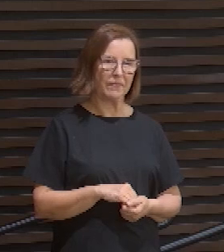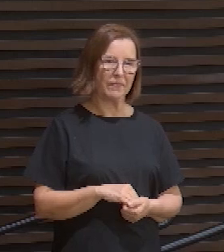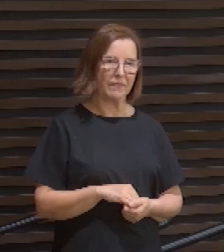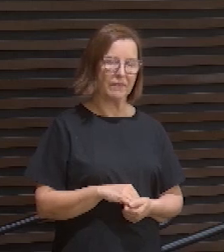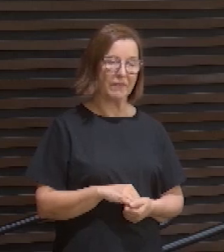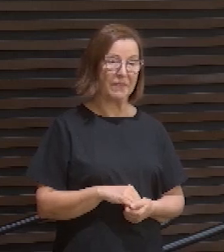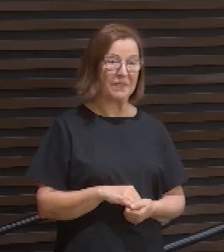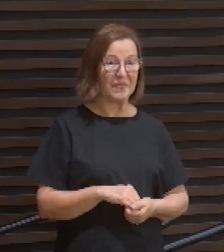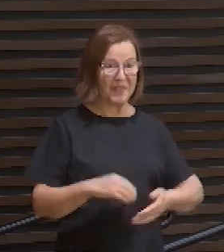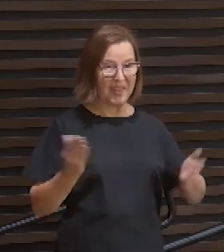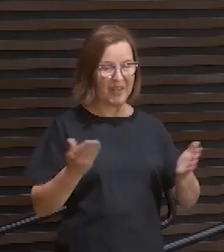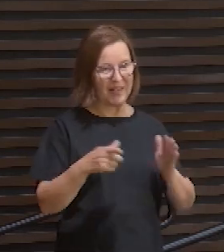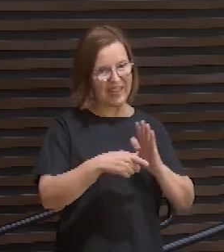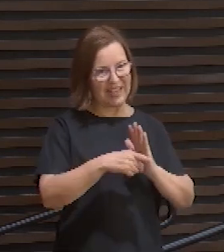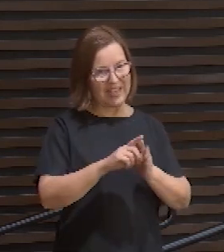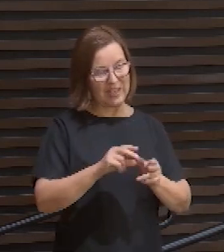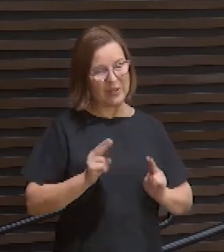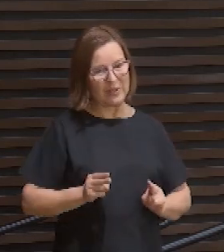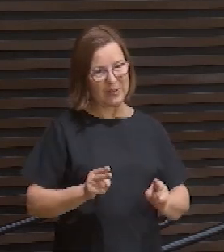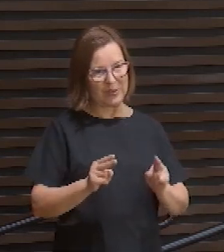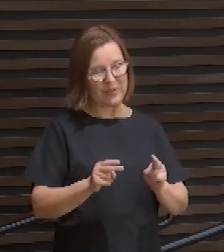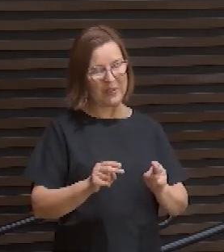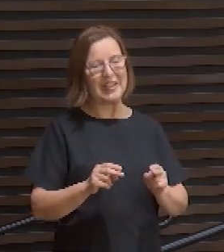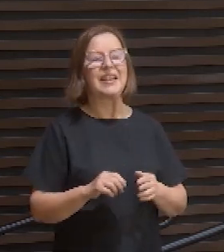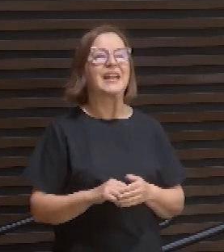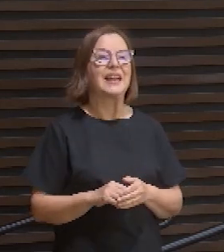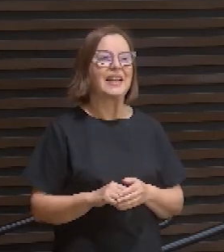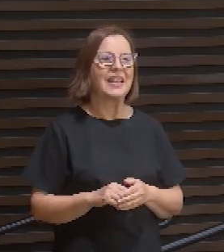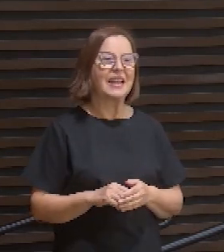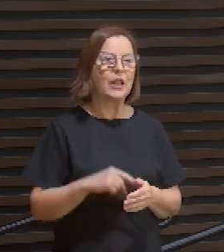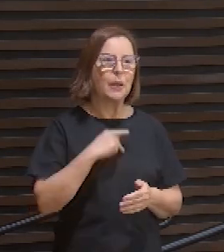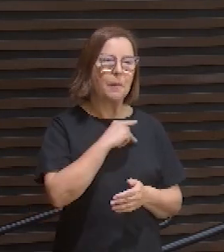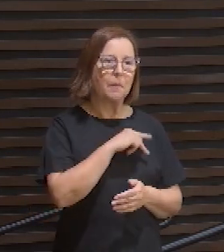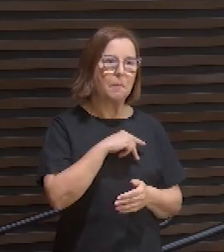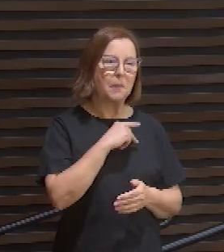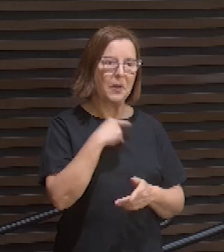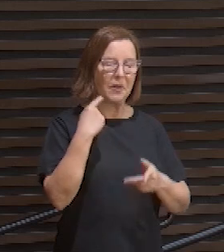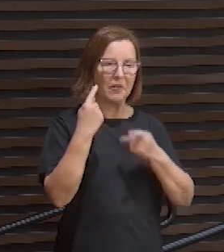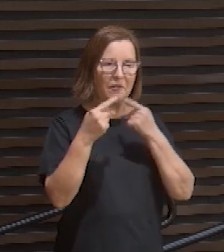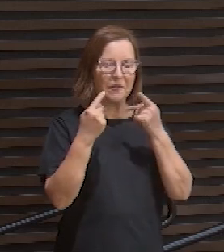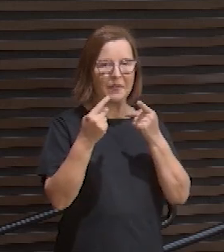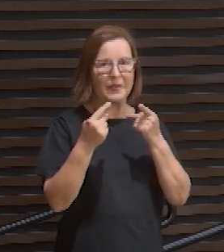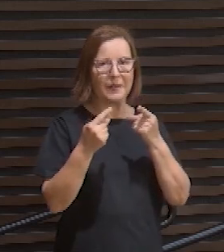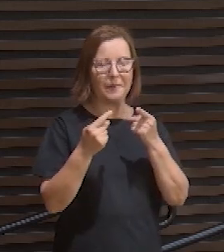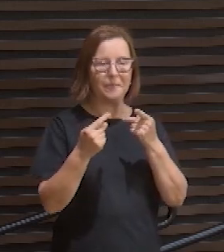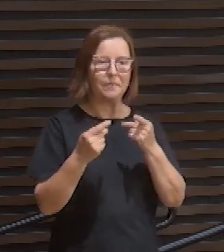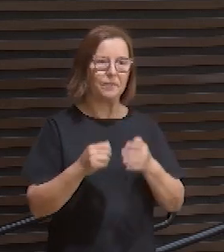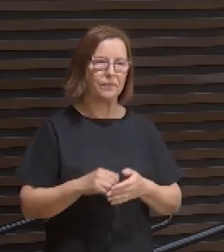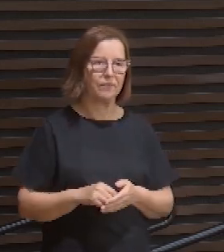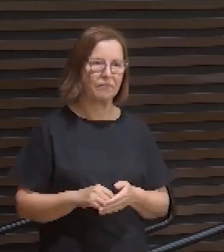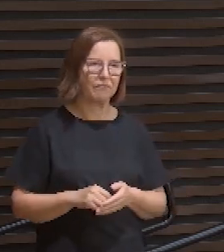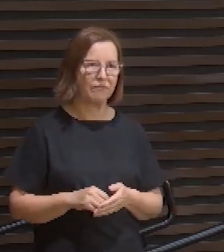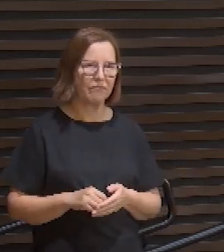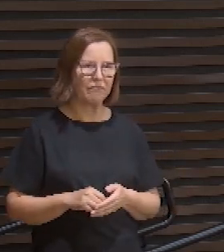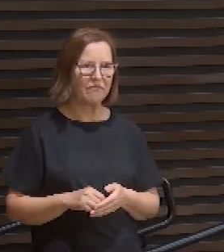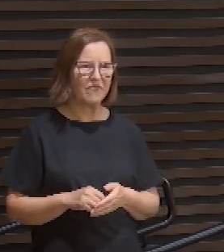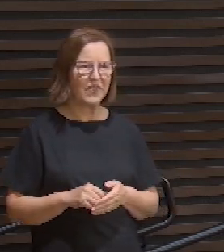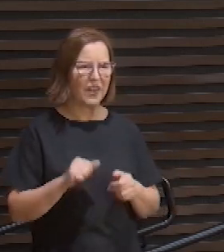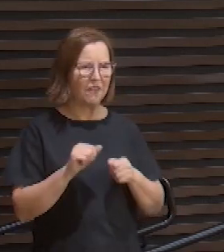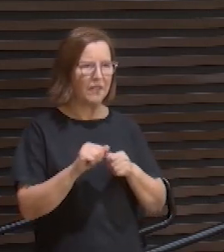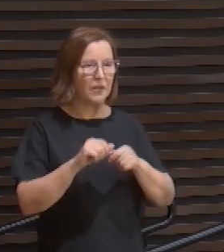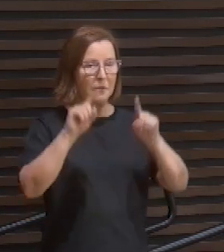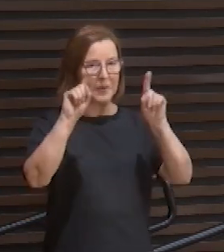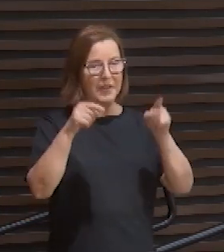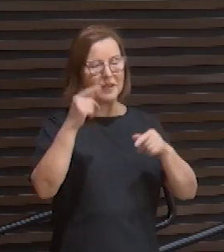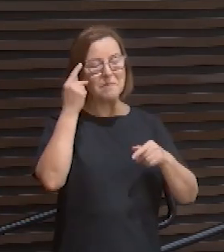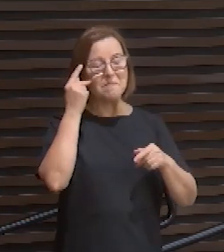E agora, antes de prosseguir com o ensino, Paulo faz uma pequena digressão. Ele faz um parêntese para falar da graça de